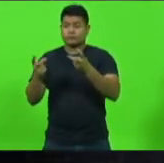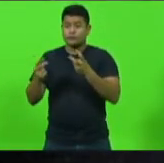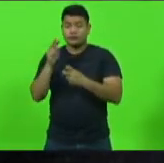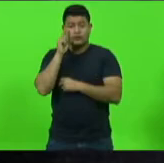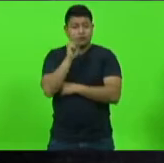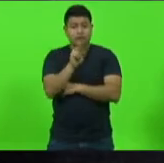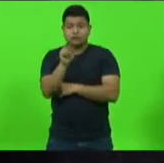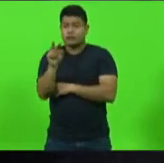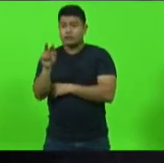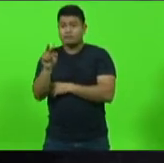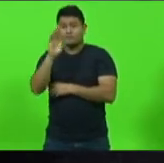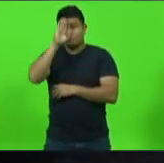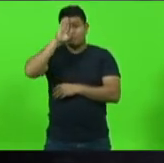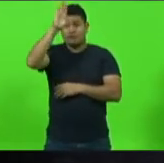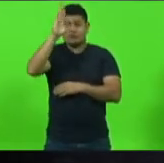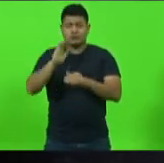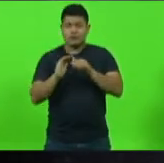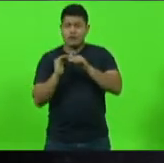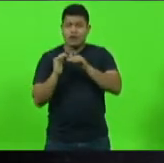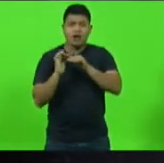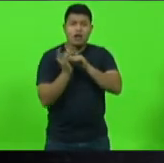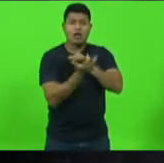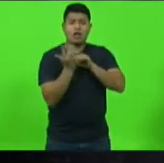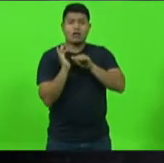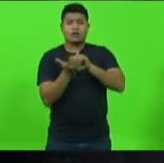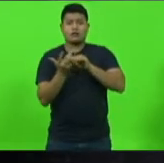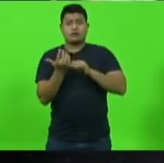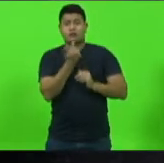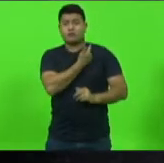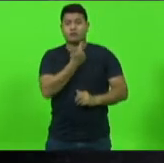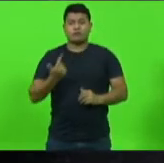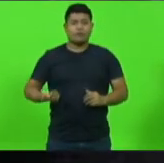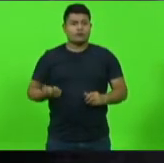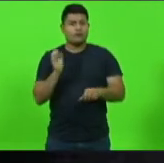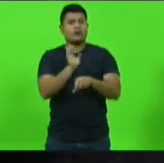principalmente nas redes sociais do governo do Estado.